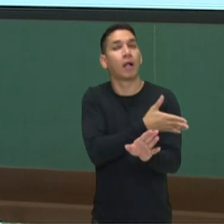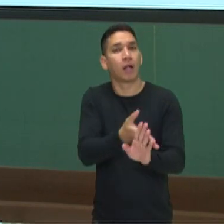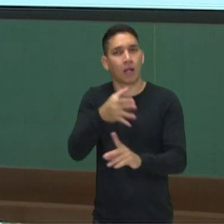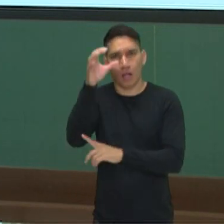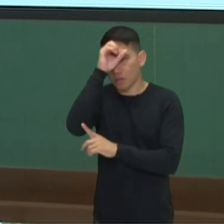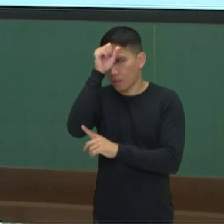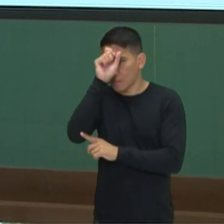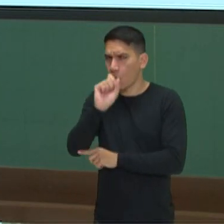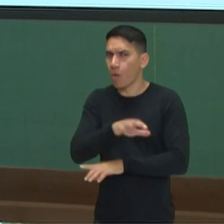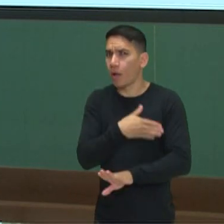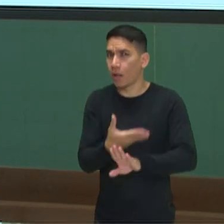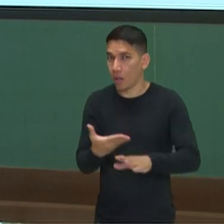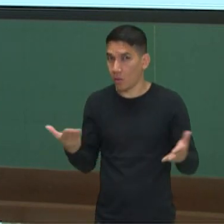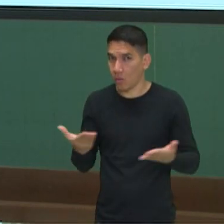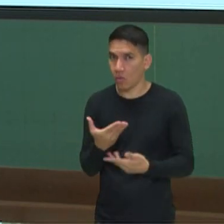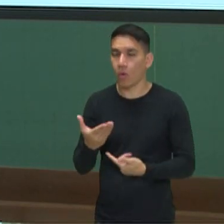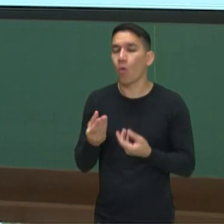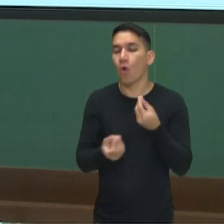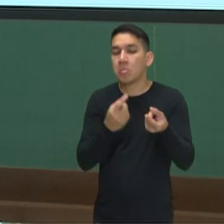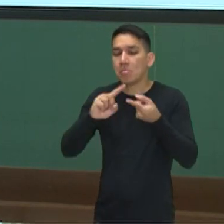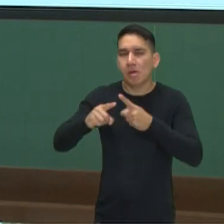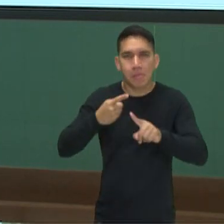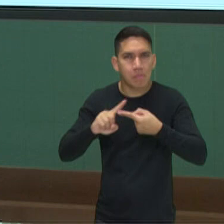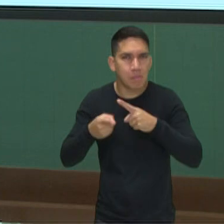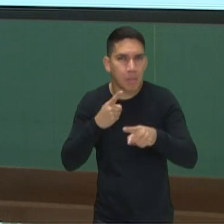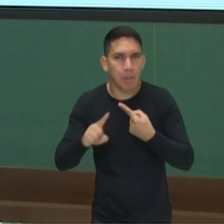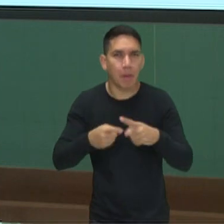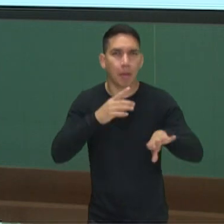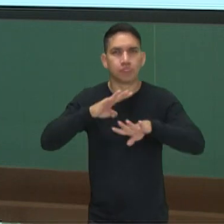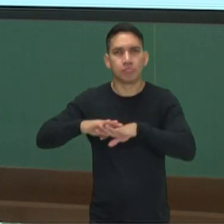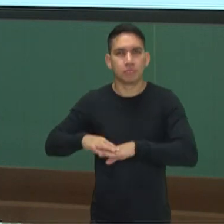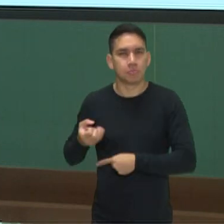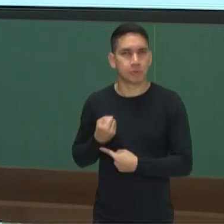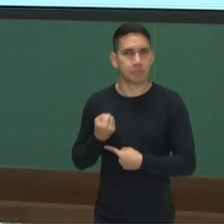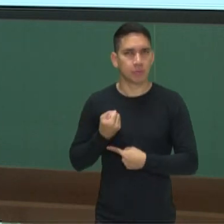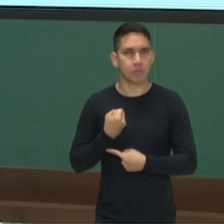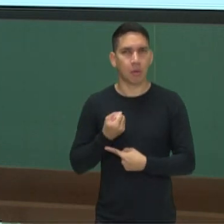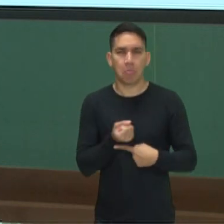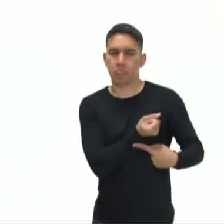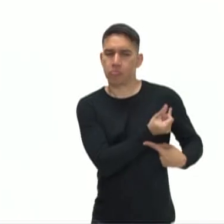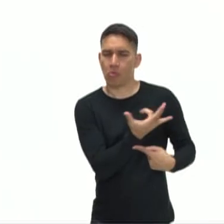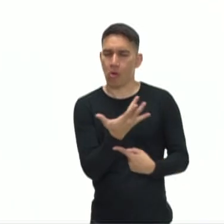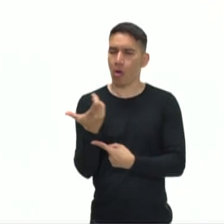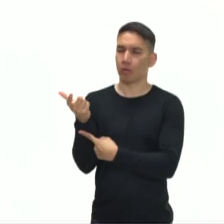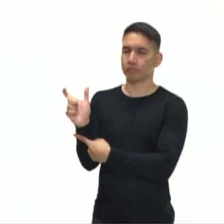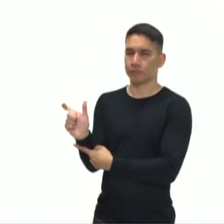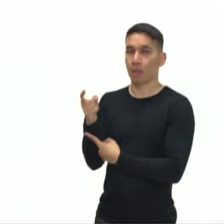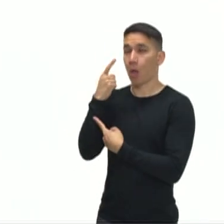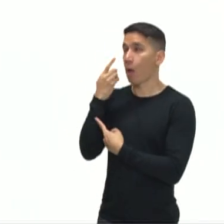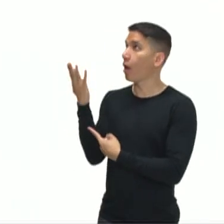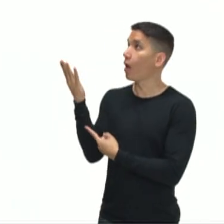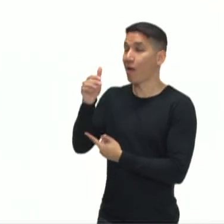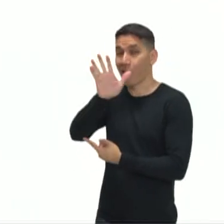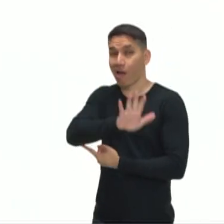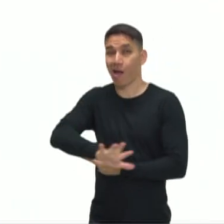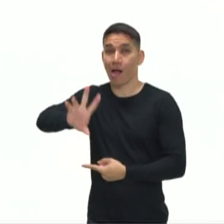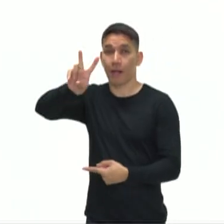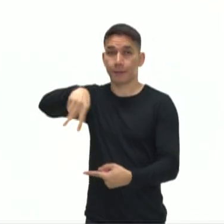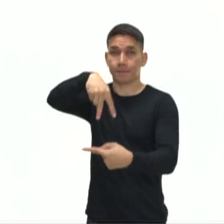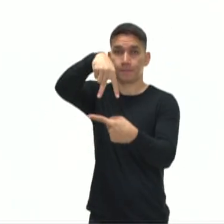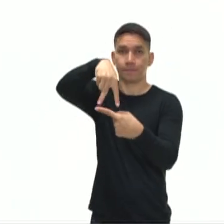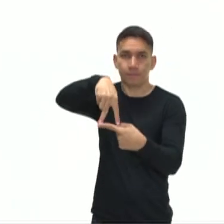de ferramenta para trabalhar com a álgebra aqui, com os polinômios e com os monômios. Calcula-se a área de um